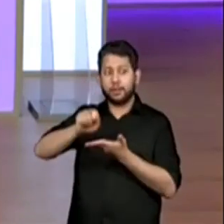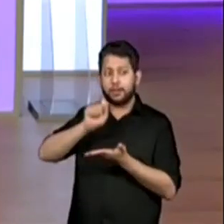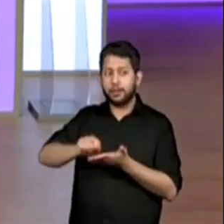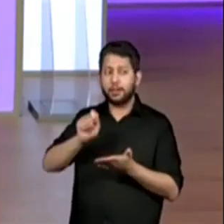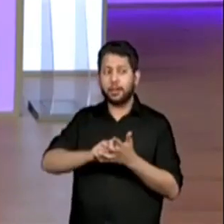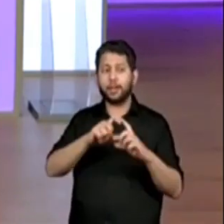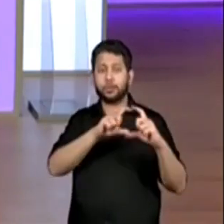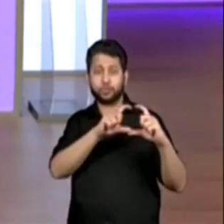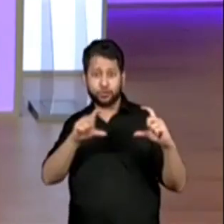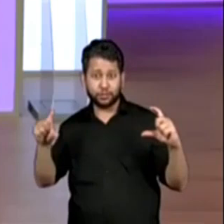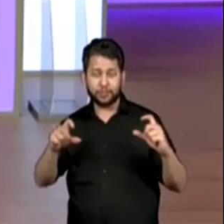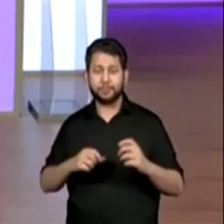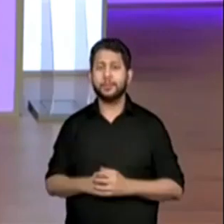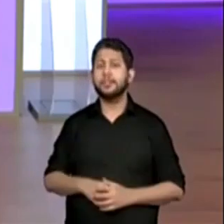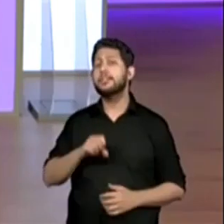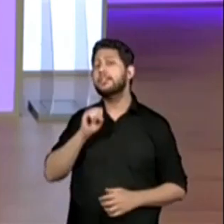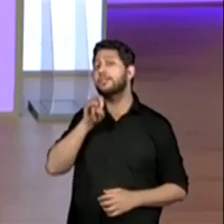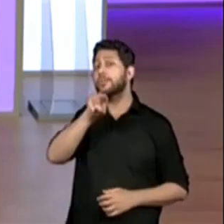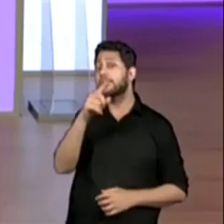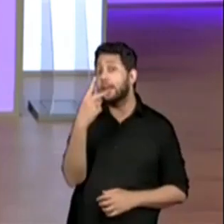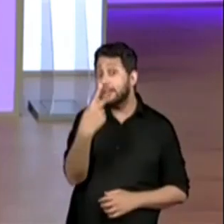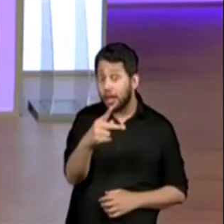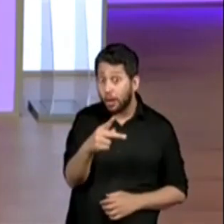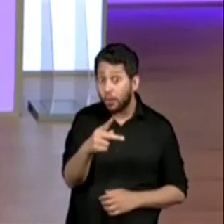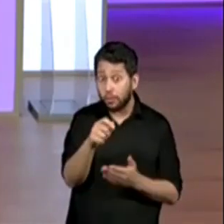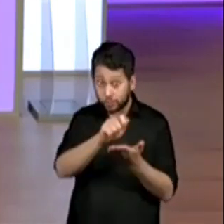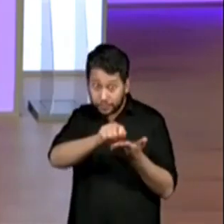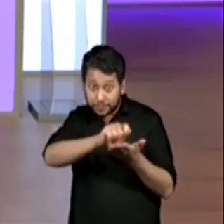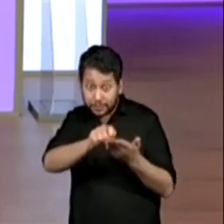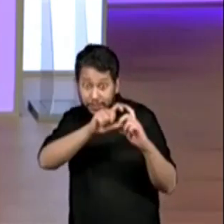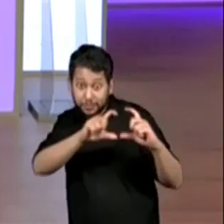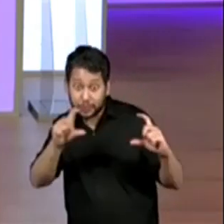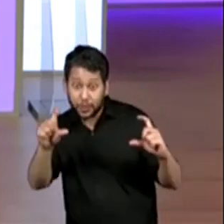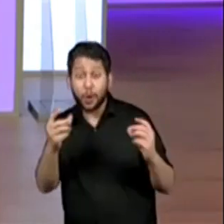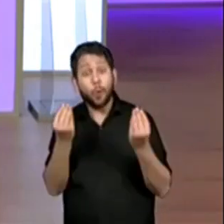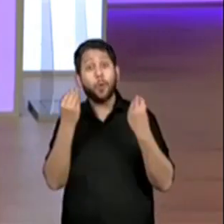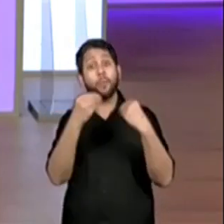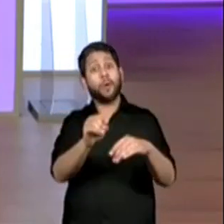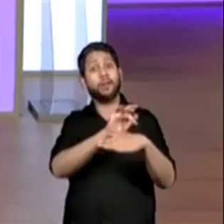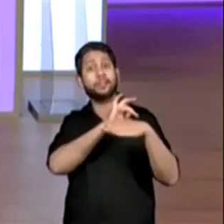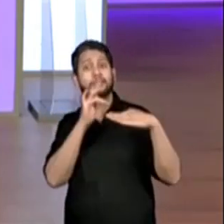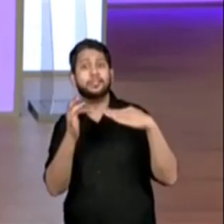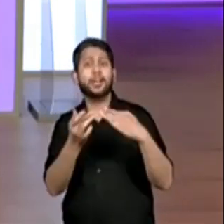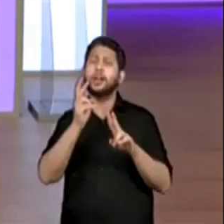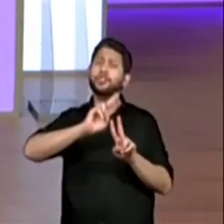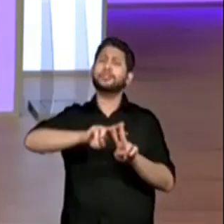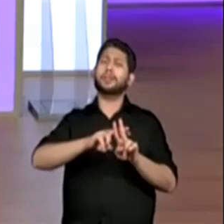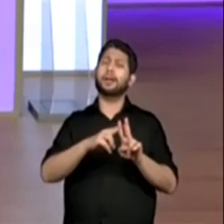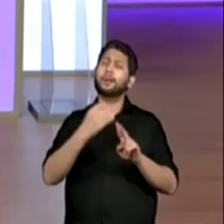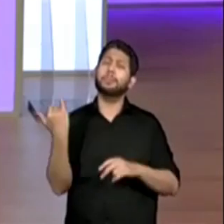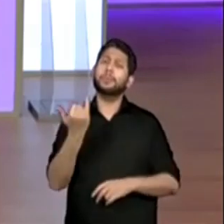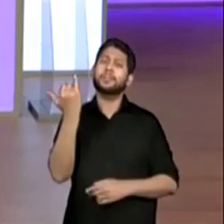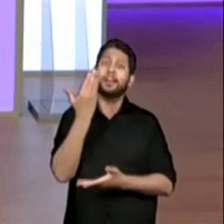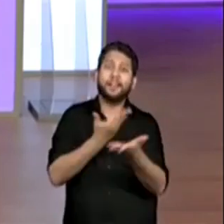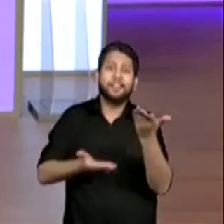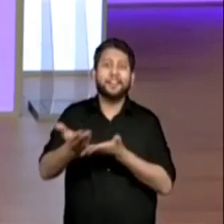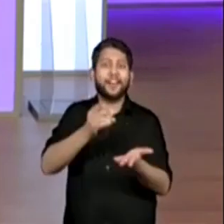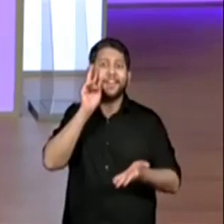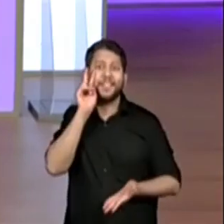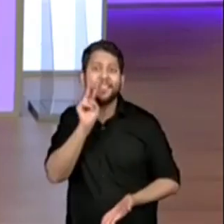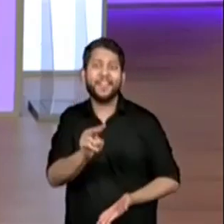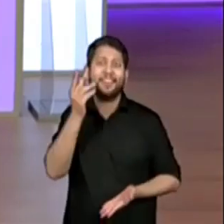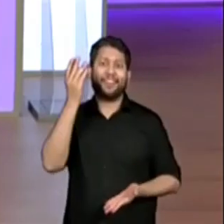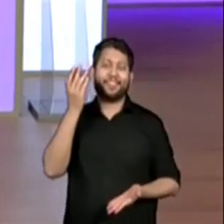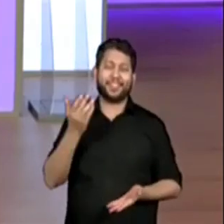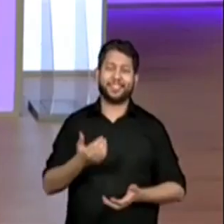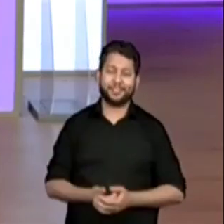não esqueça que se você produzir a sua, coloca também para todos verem, compartilhe. E lógico,